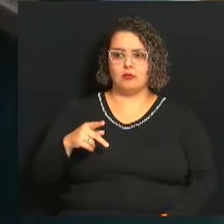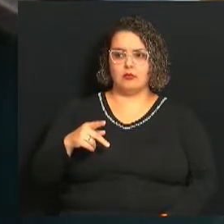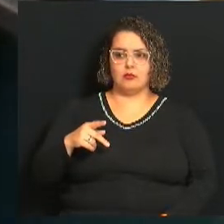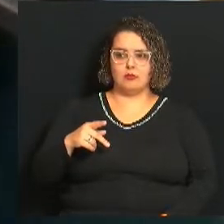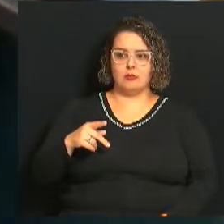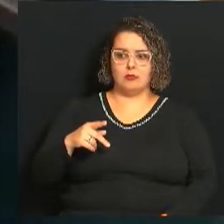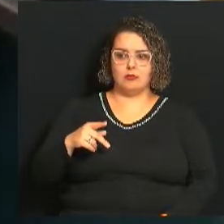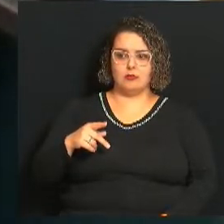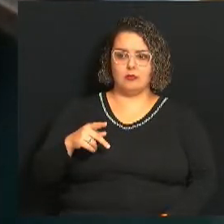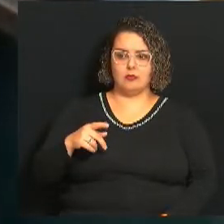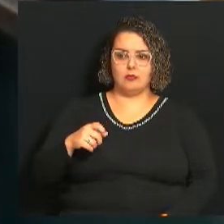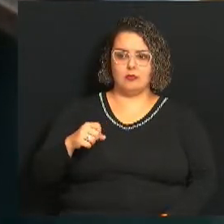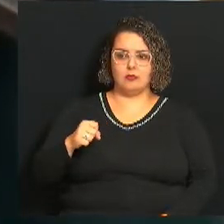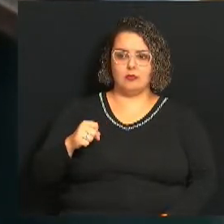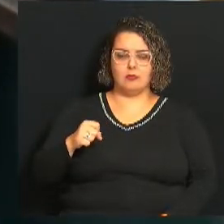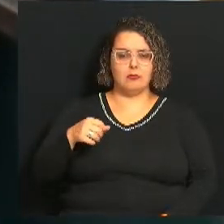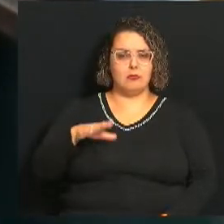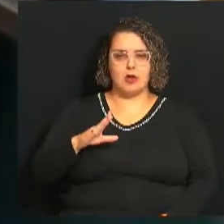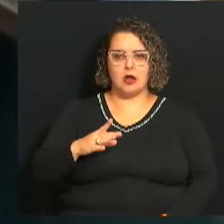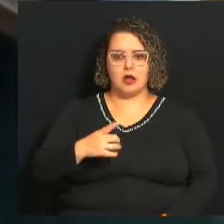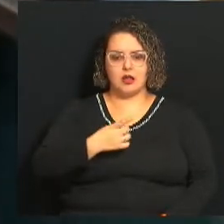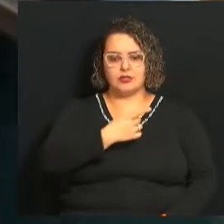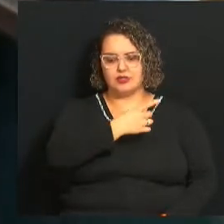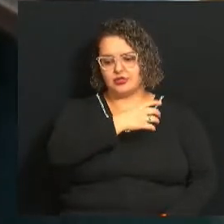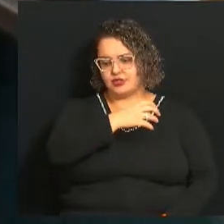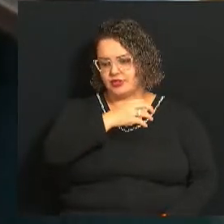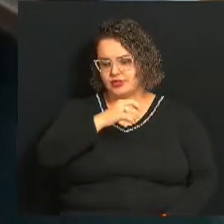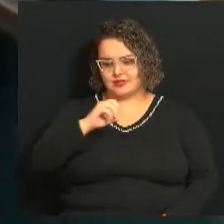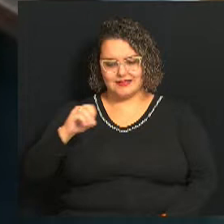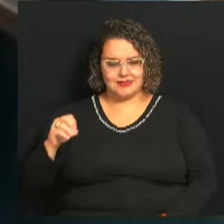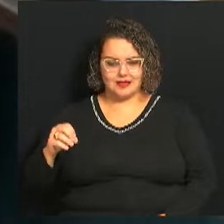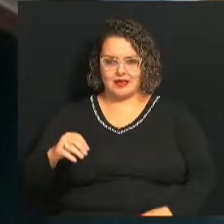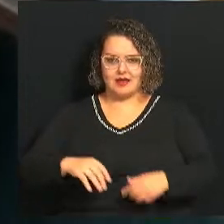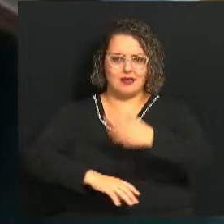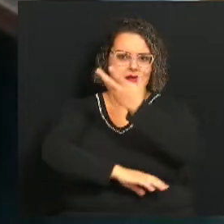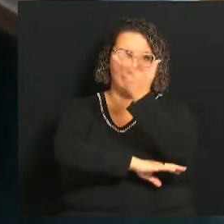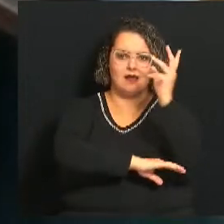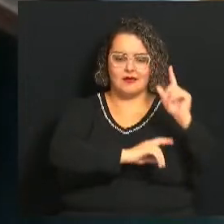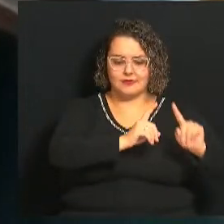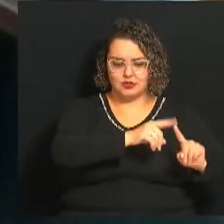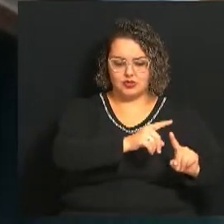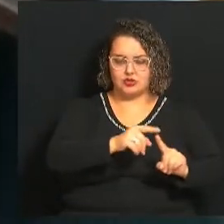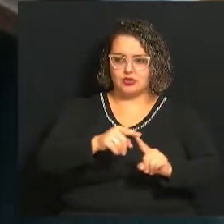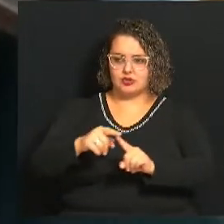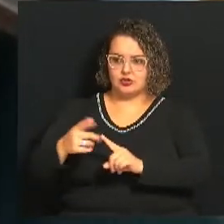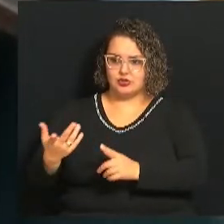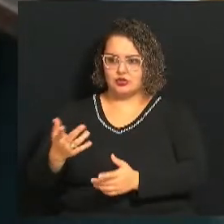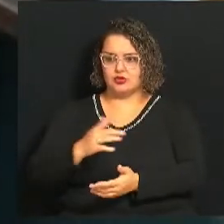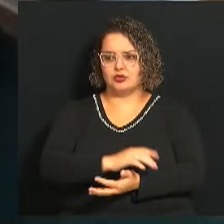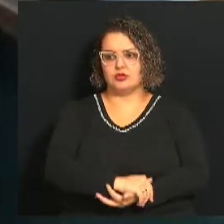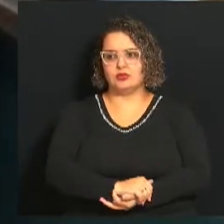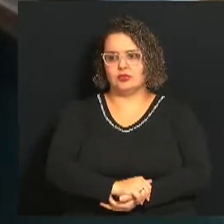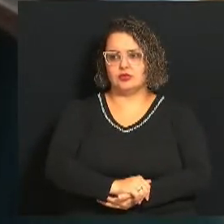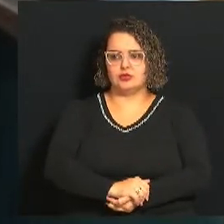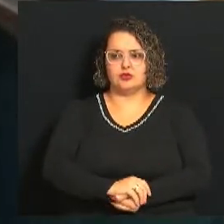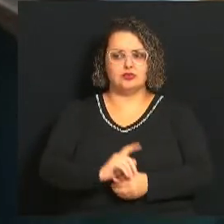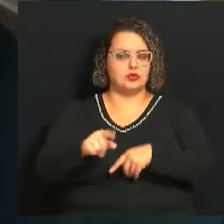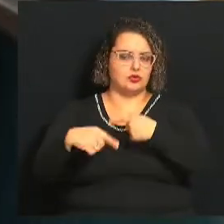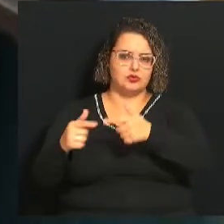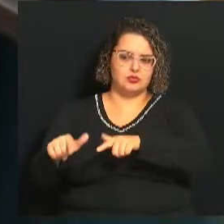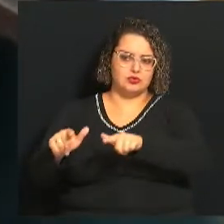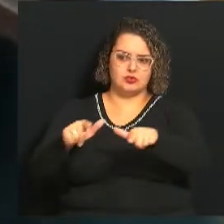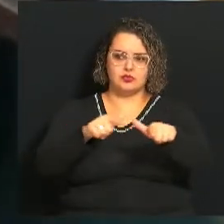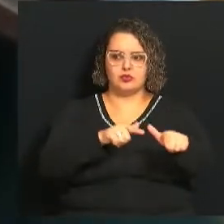de espécies de árvores na arborização, né, que trouxe de outros locais. Posso citar aí o